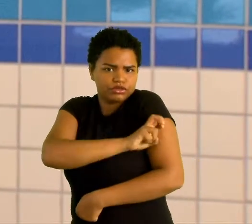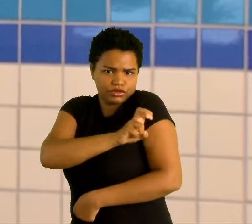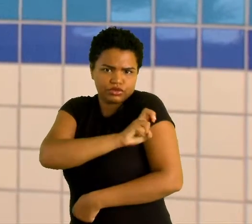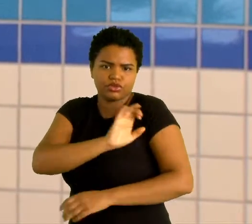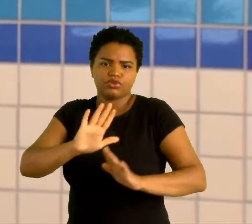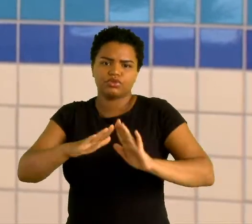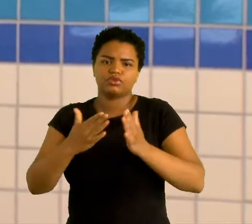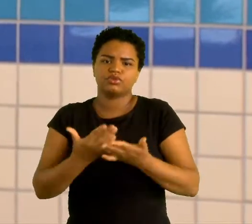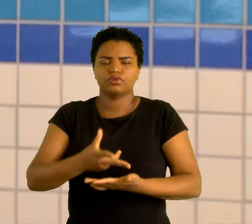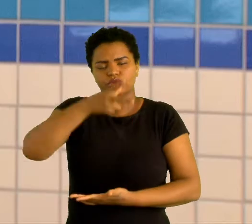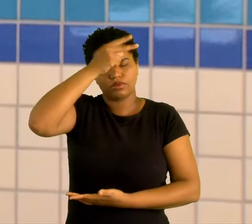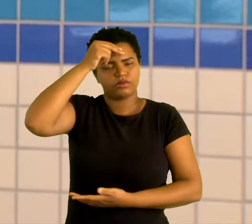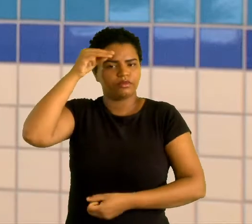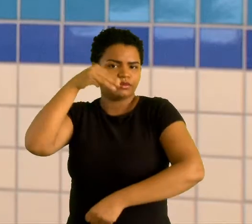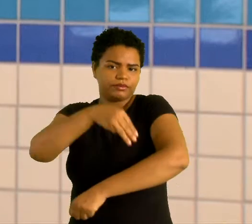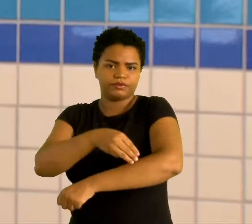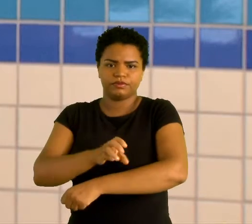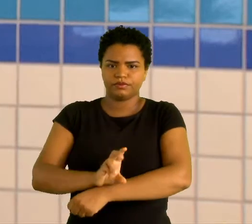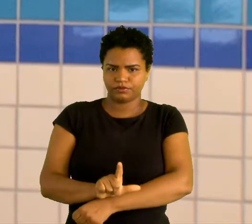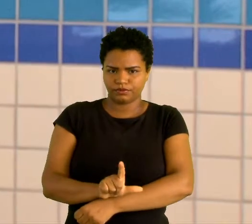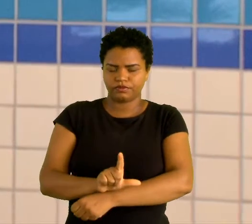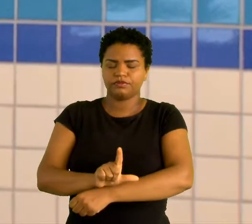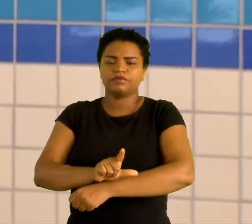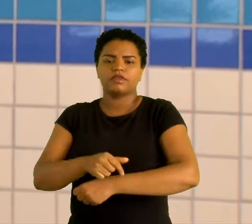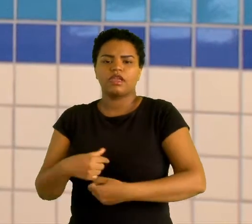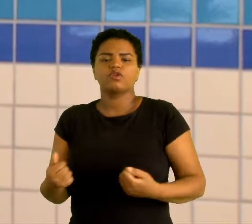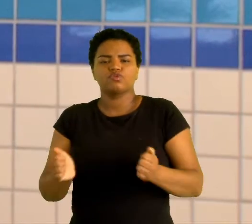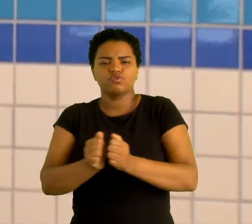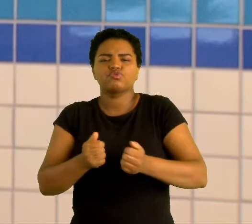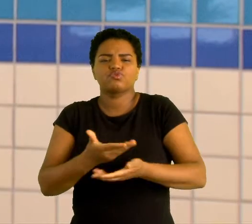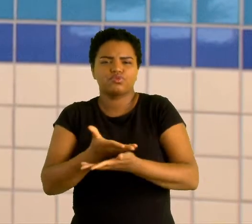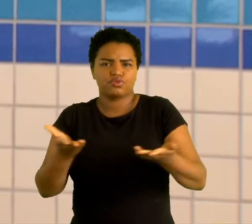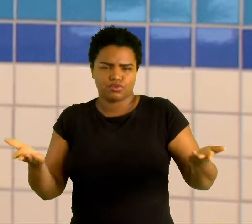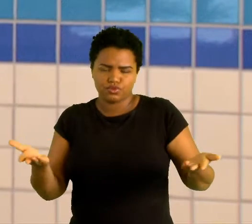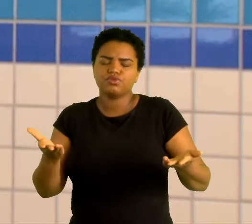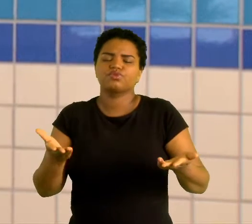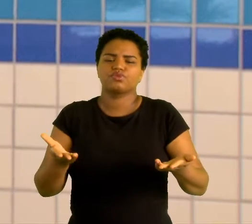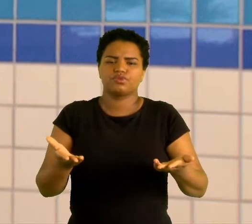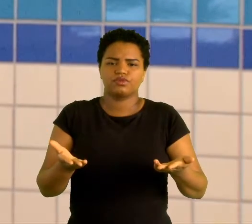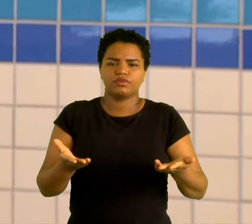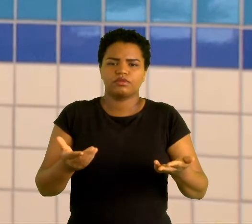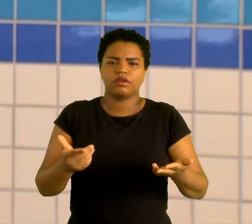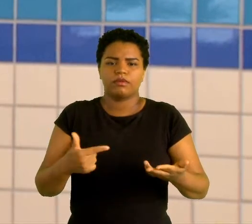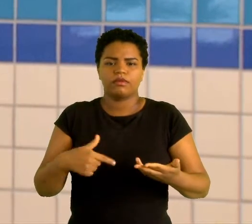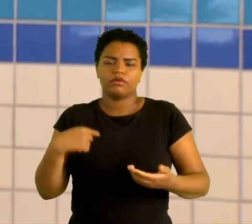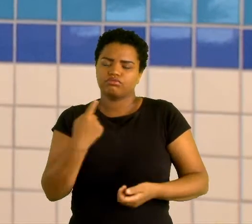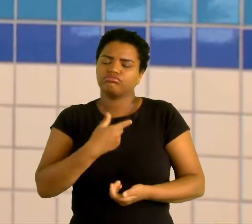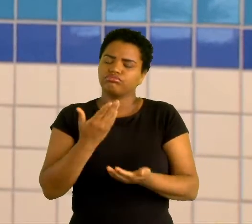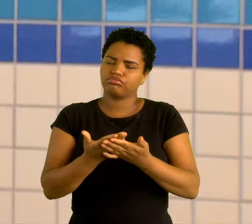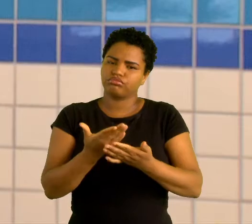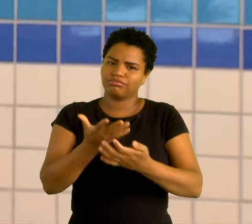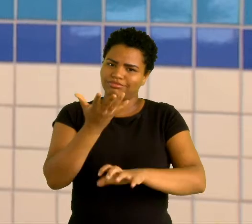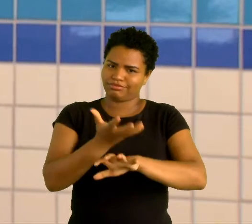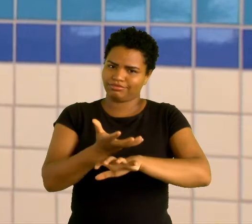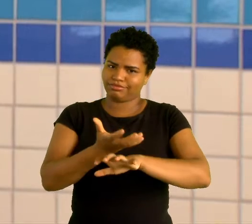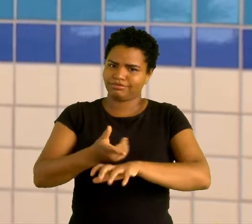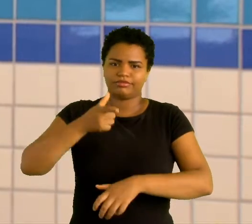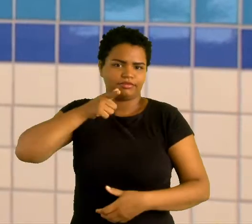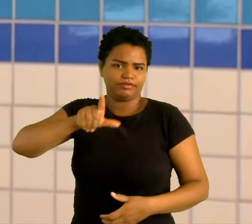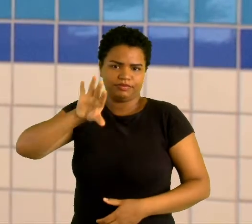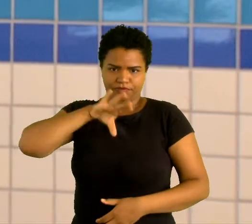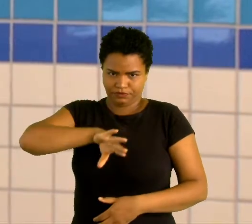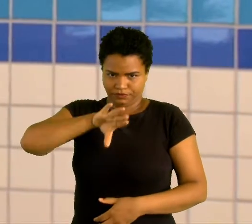Escola Municipal Monteiro Lobato e vou estar junto com vocês para trabalharmos o componente curricular de